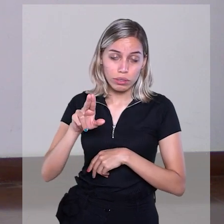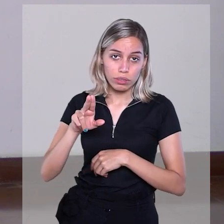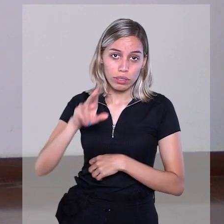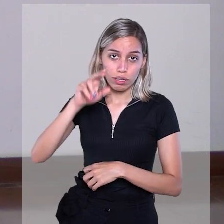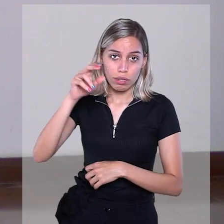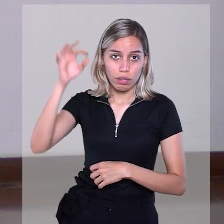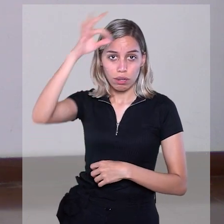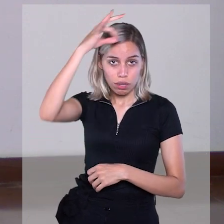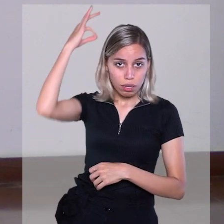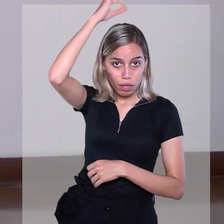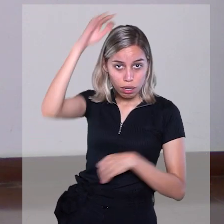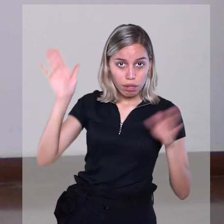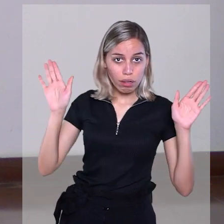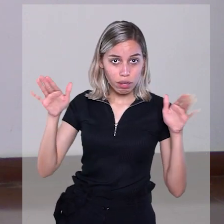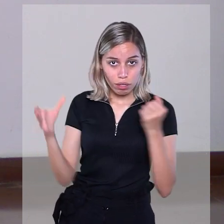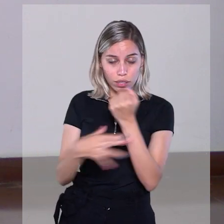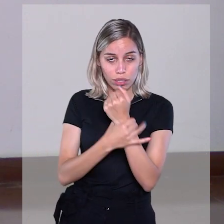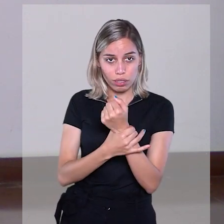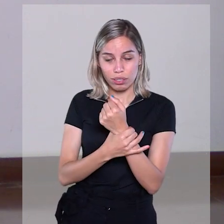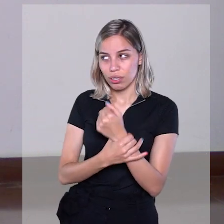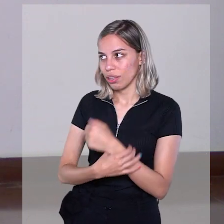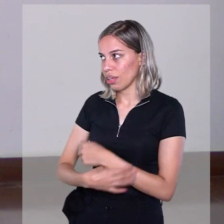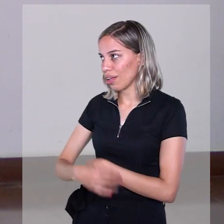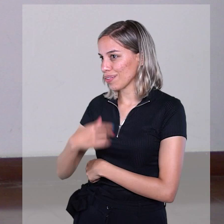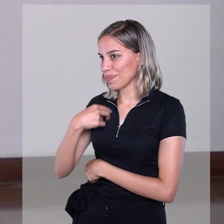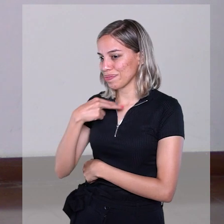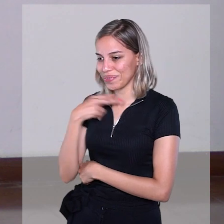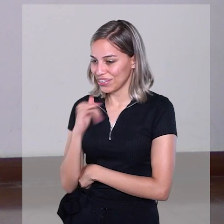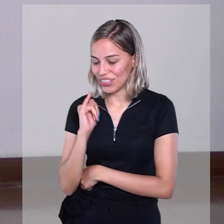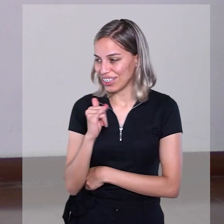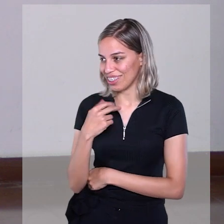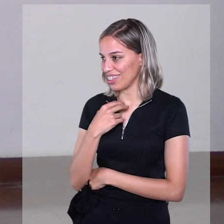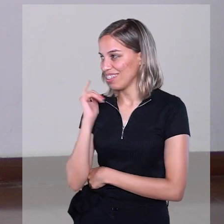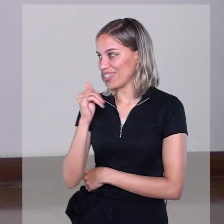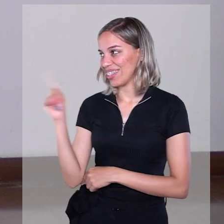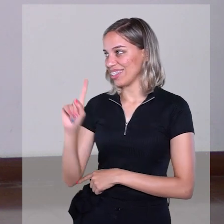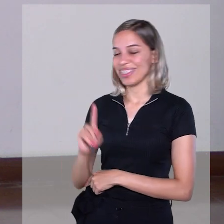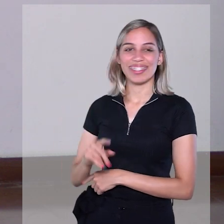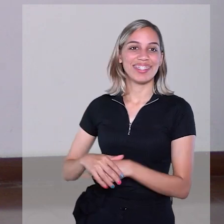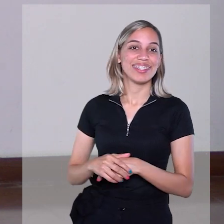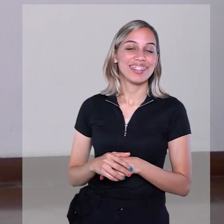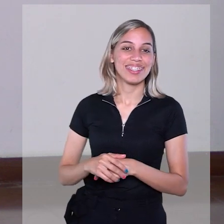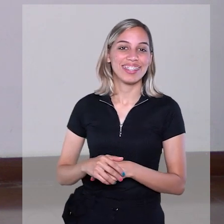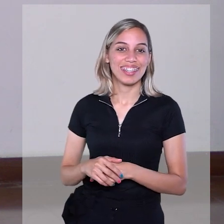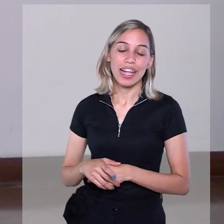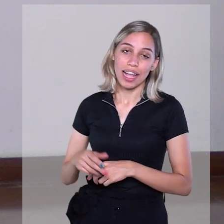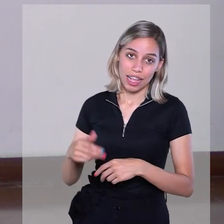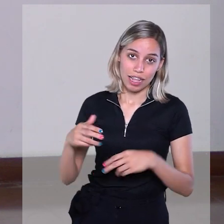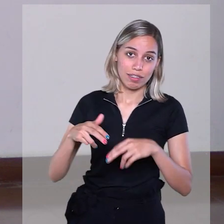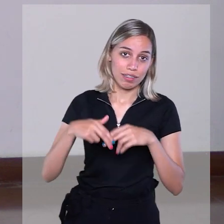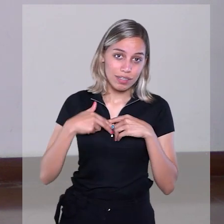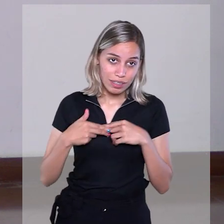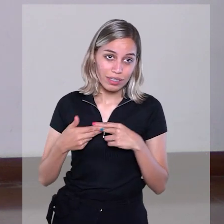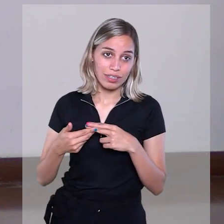porque é isso que garantiu um rumo para o livro. Bom, depois que todo mundo lê, você me chama de novo